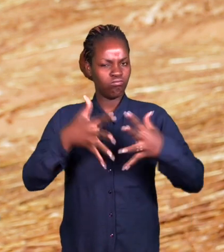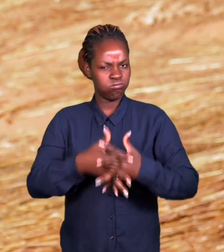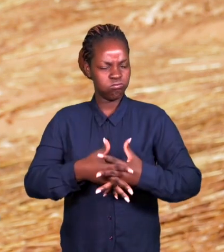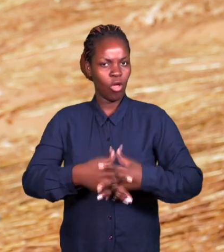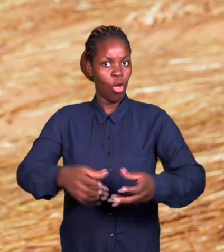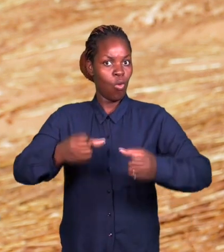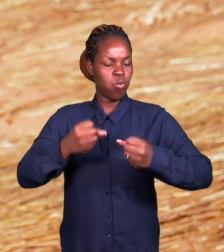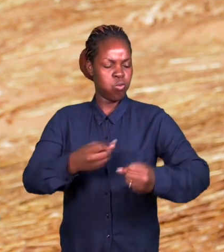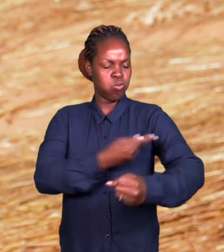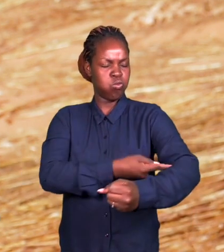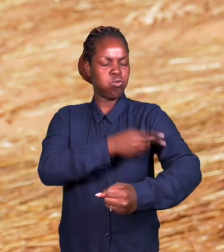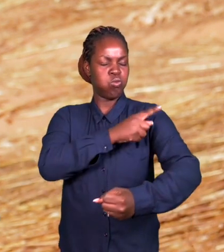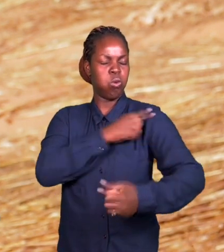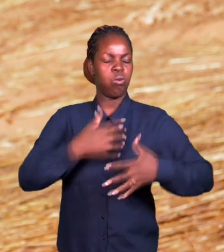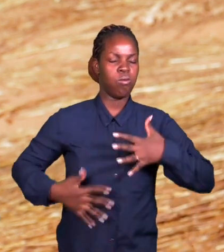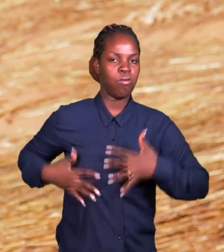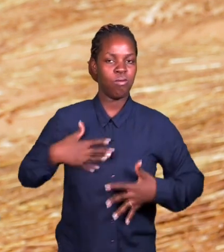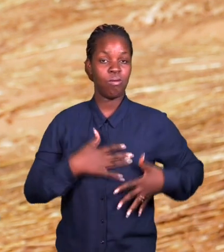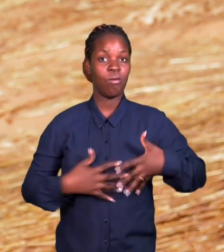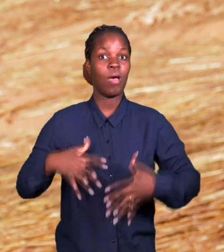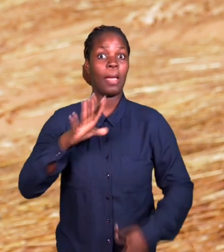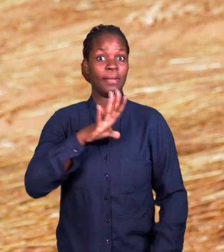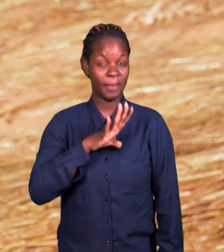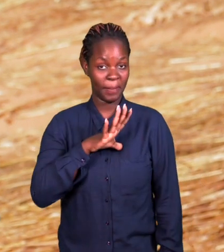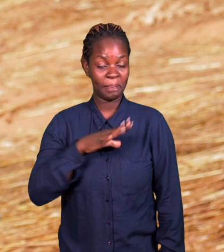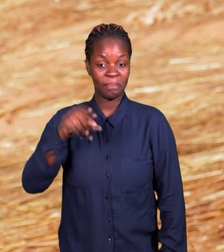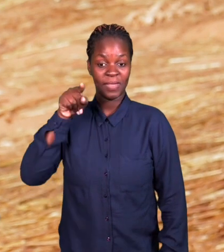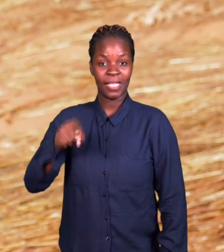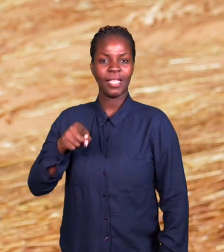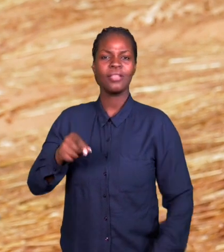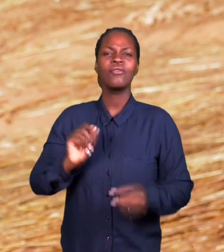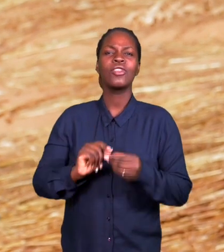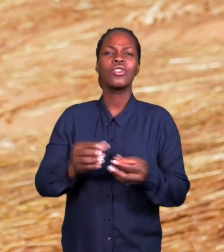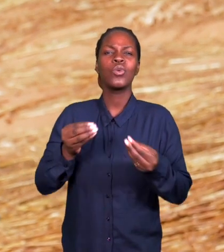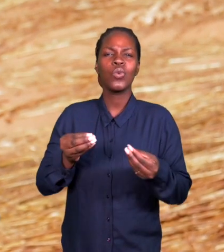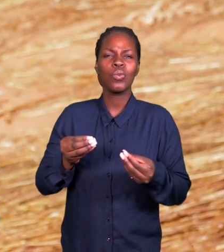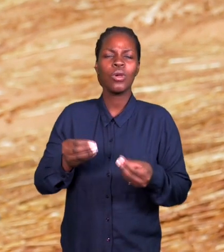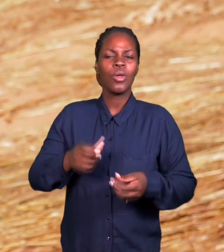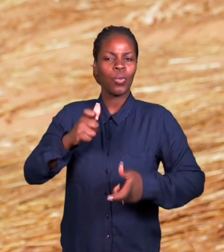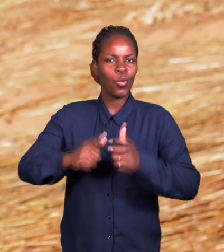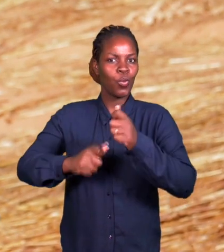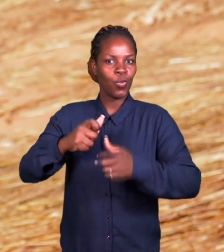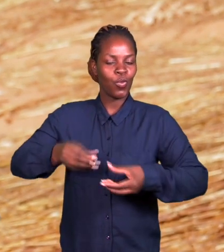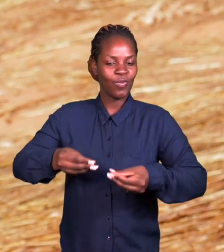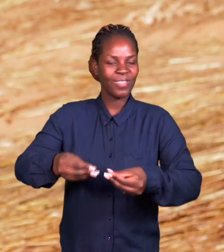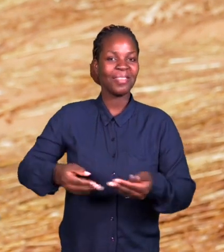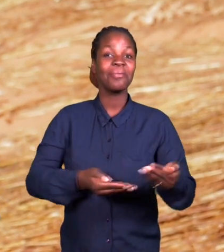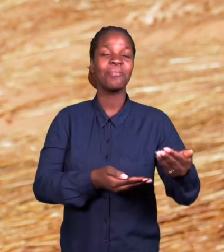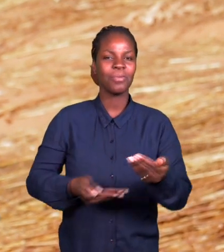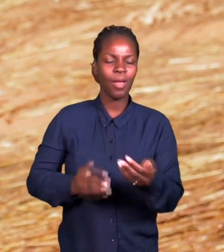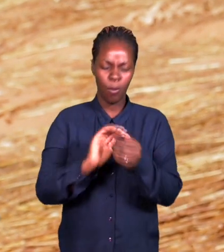seguro, altamente nutritivo, cuja sua oferta de forma exclusiva protege os bebés contra várias